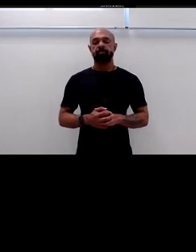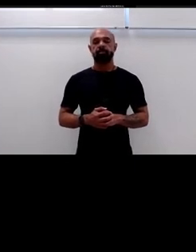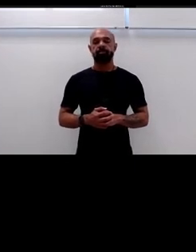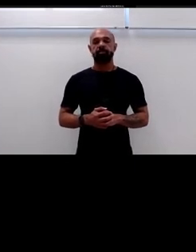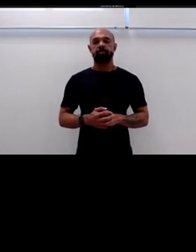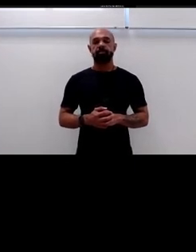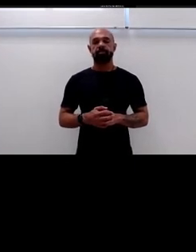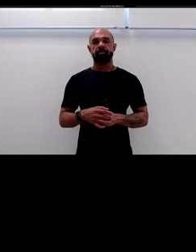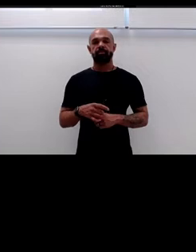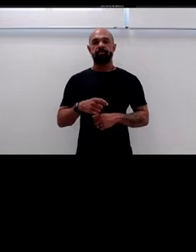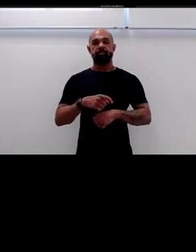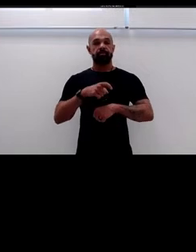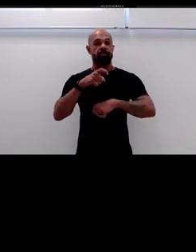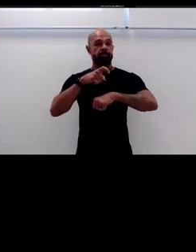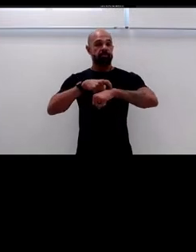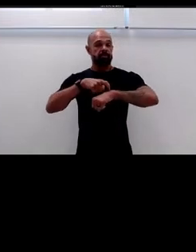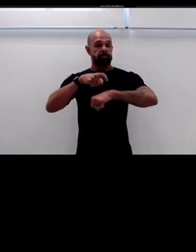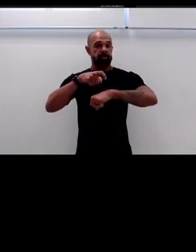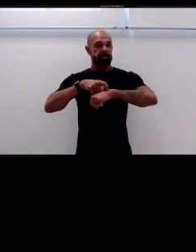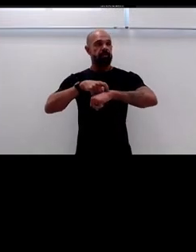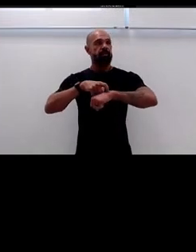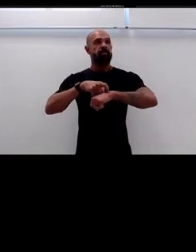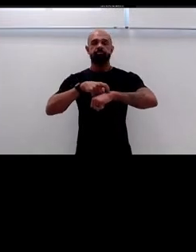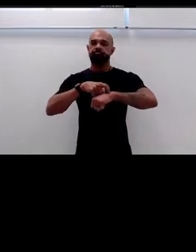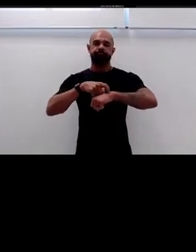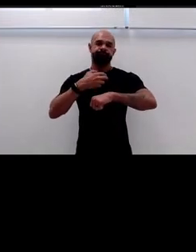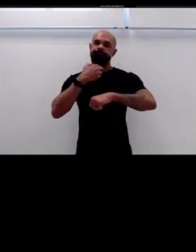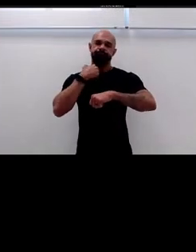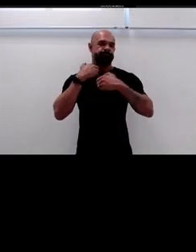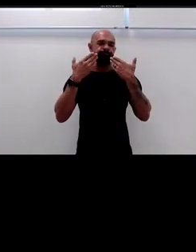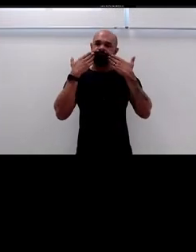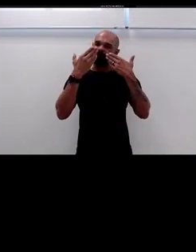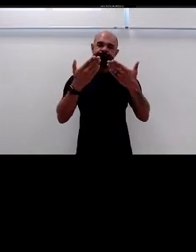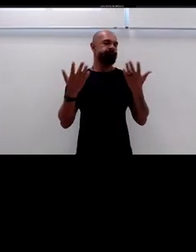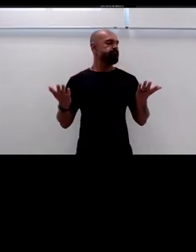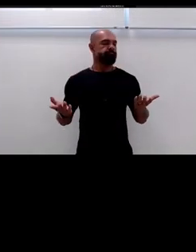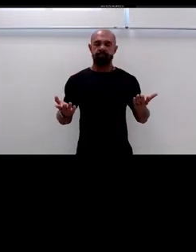momento que não dá pra se expor, cara.